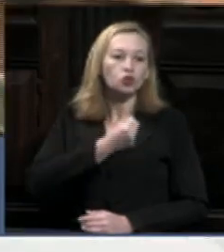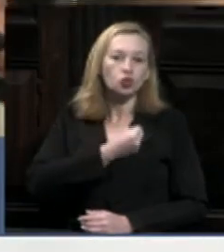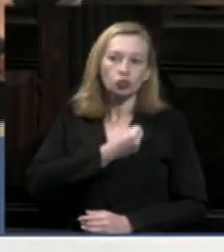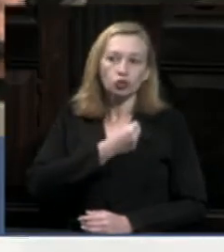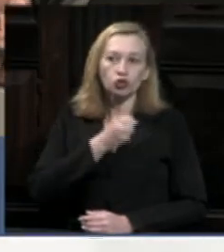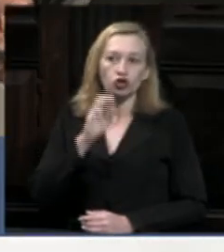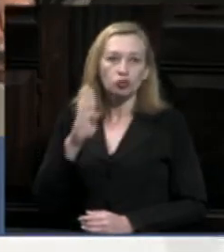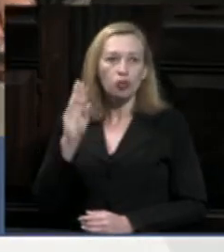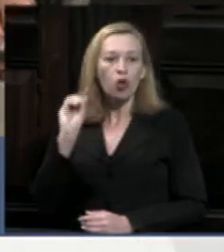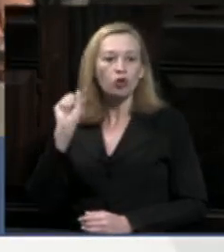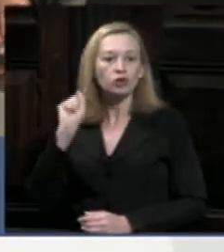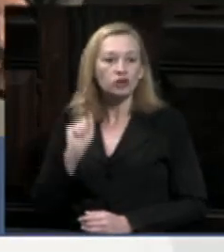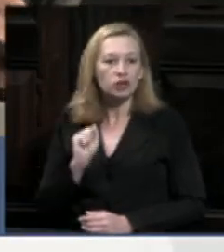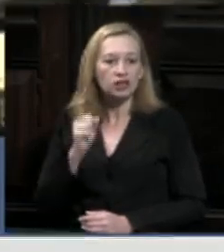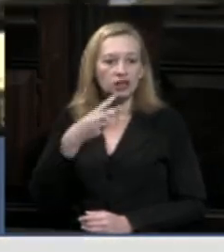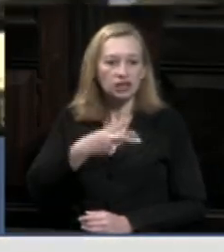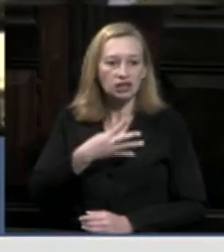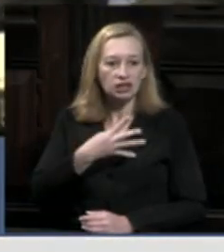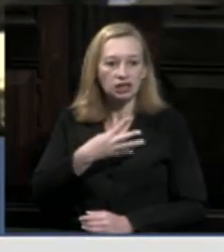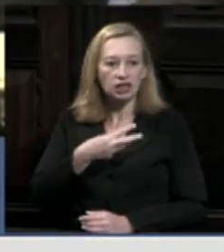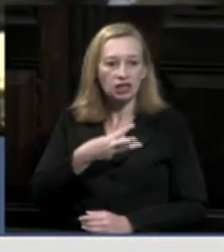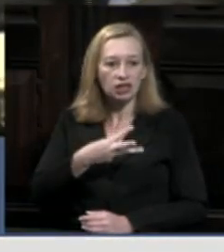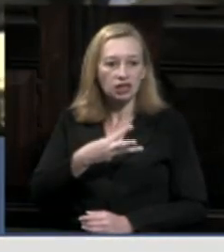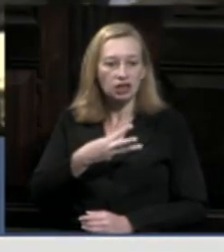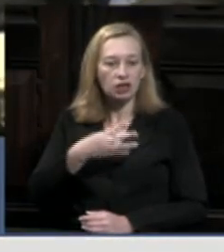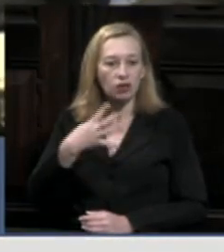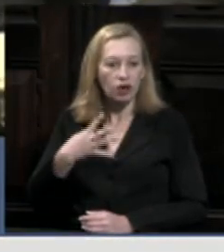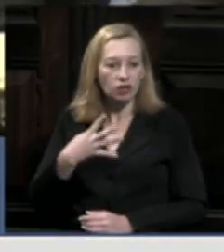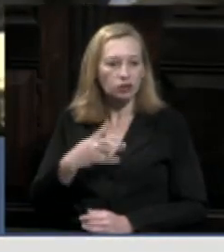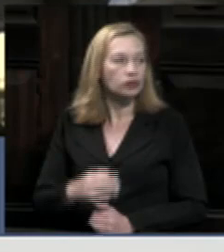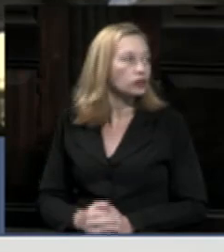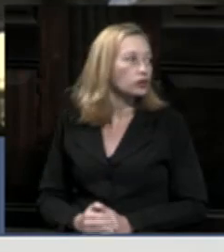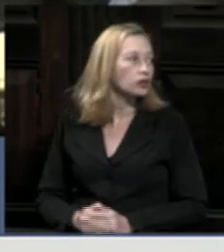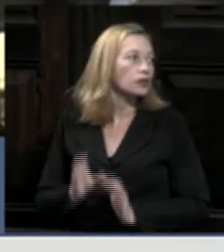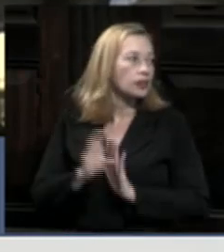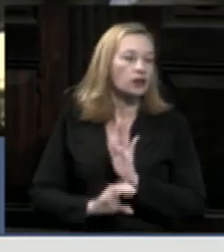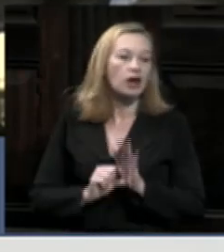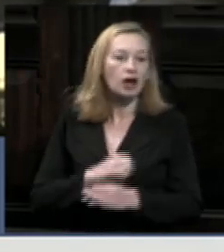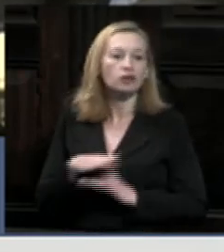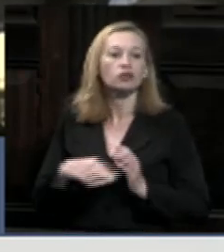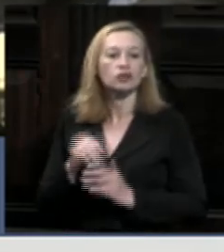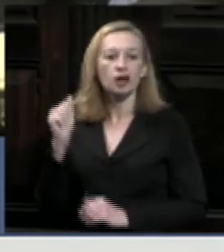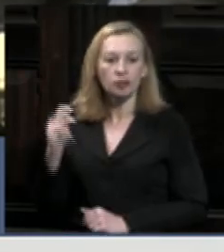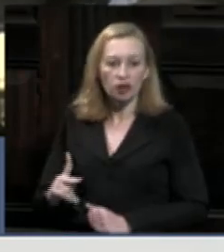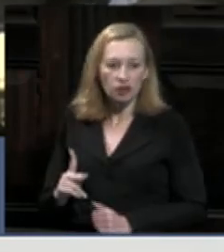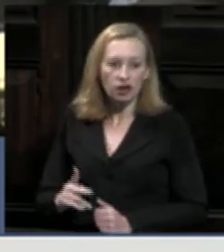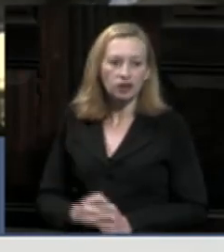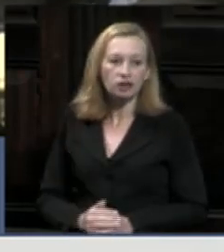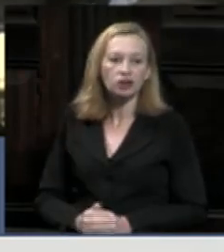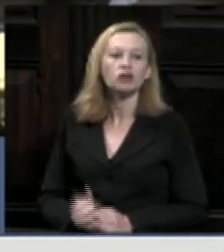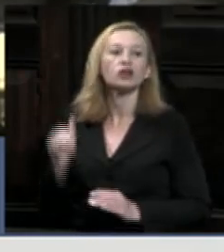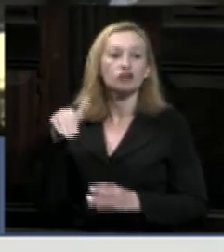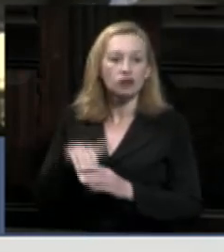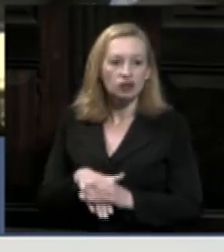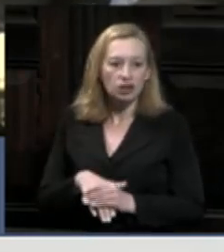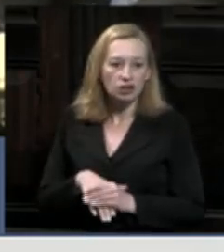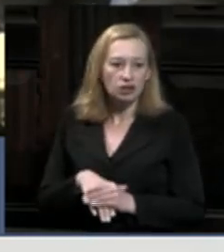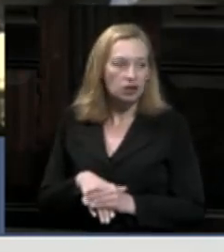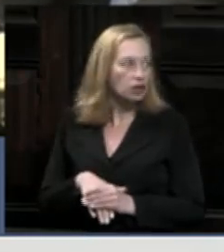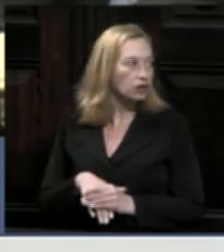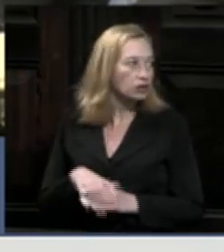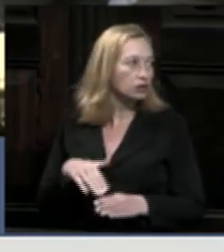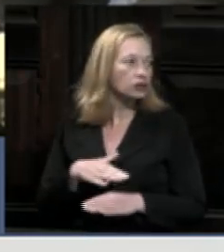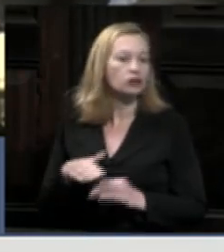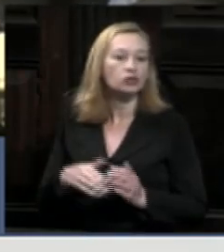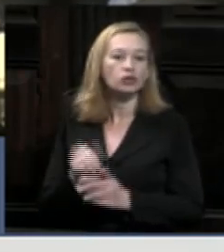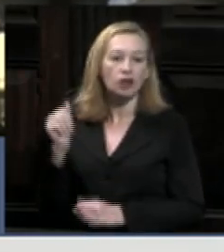então a sobremesa acreditar que a emenda número 34 que as obras não estão aprovados em votação a matéria está cada